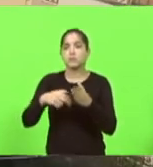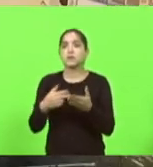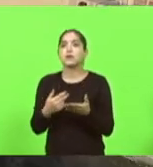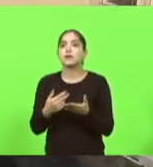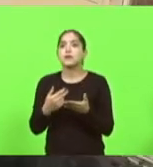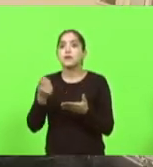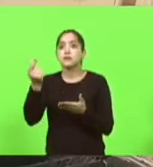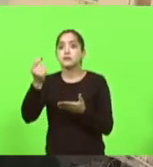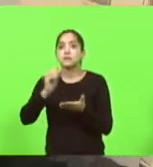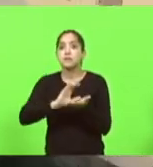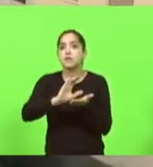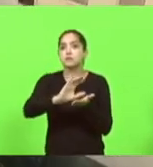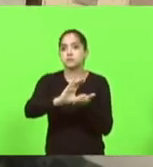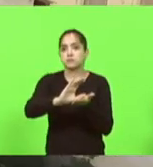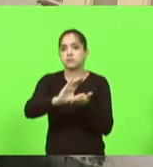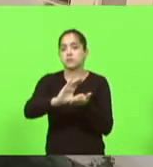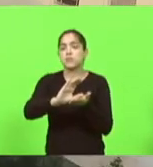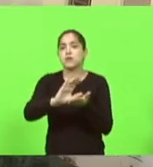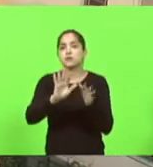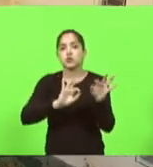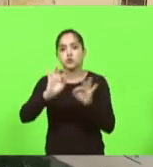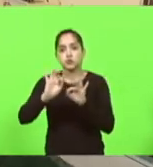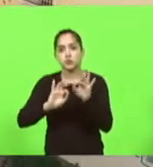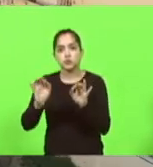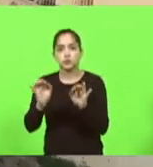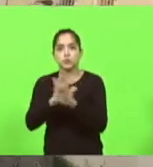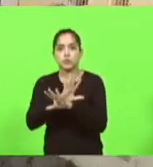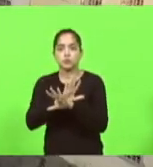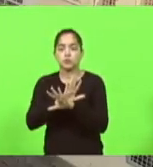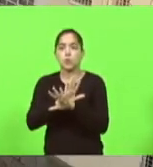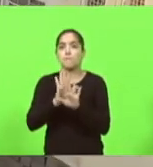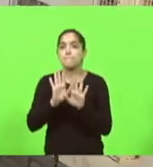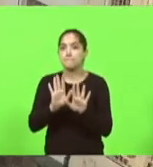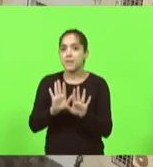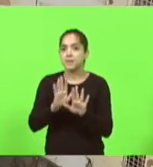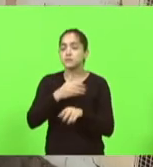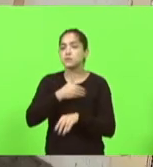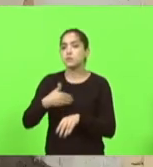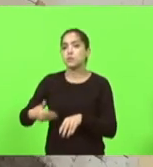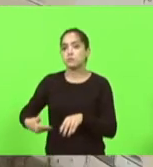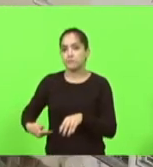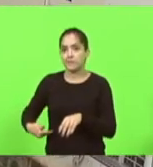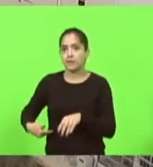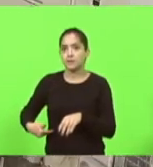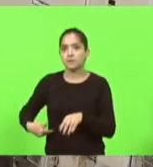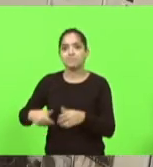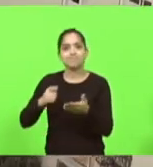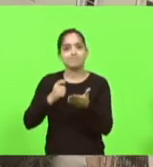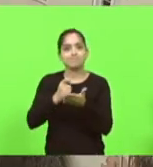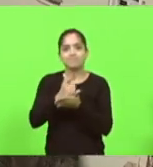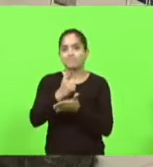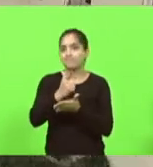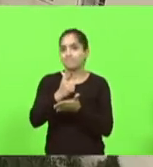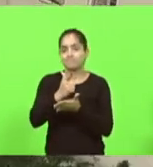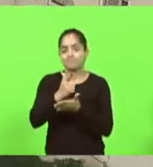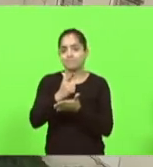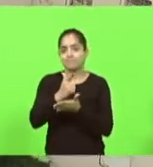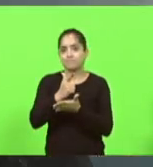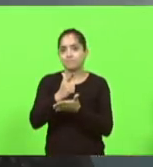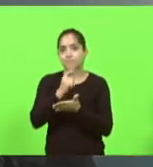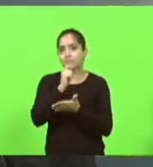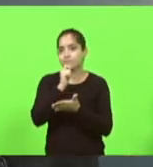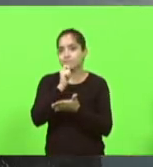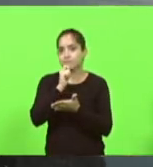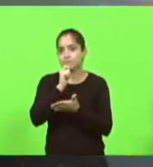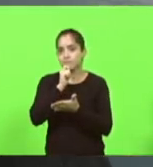uma emenda, ou seja, está tudo pronto. Porém, o governo ainda não pagou as emendas da Amurel. Já